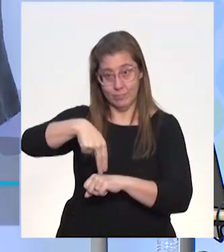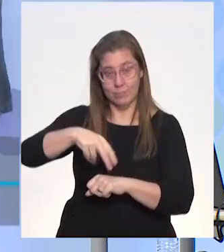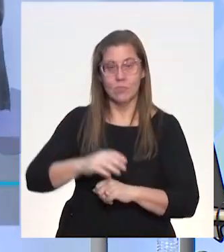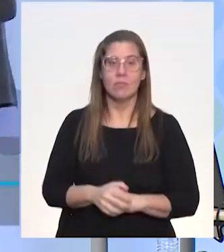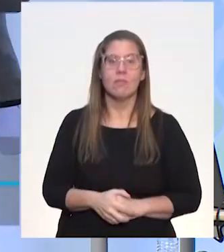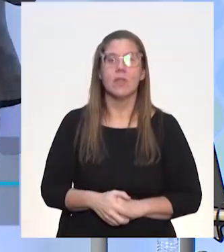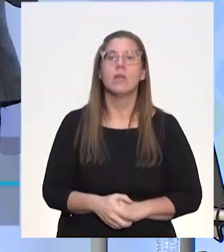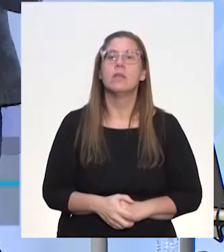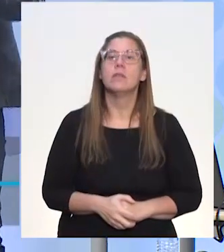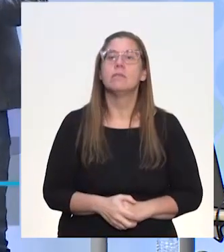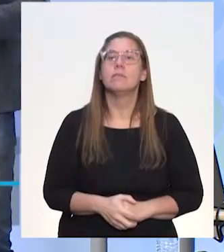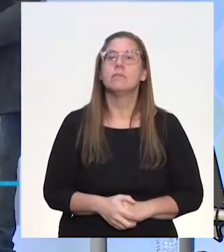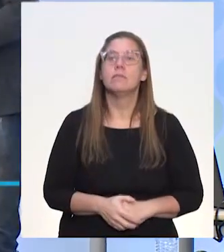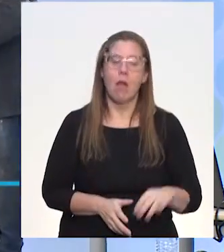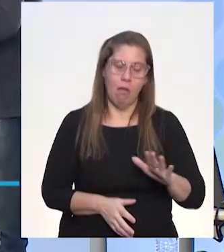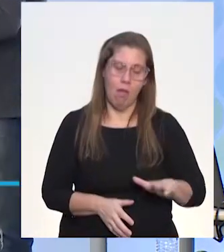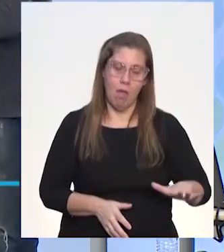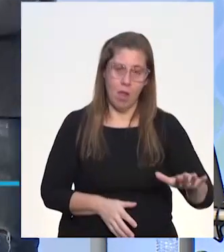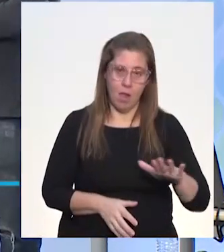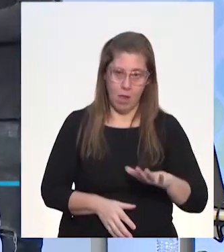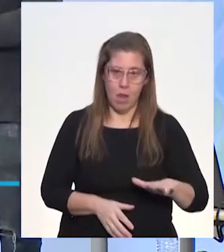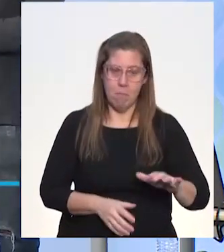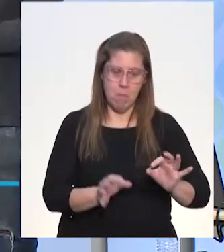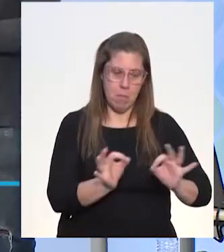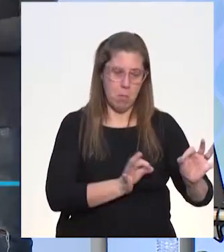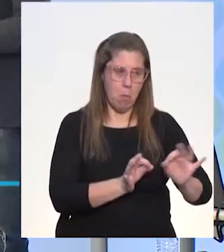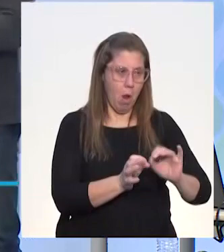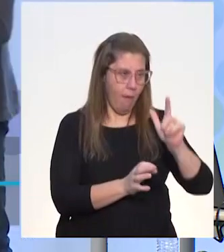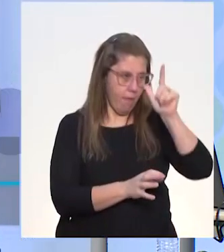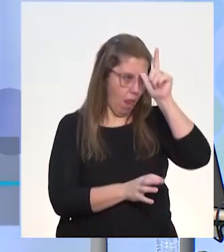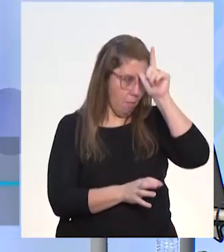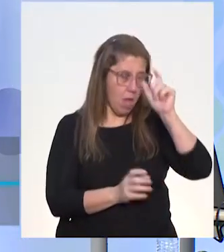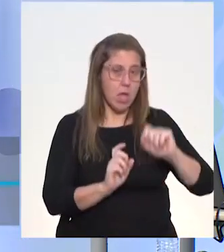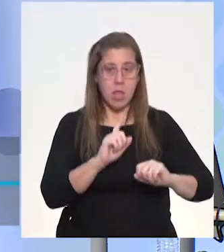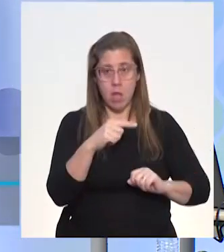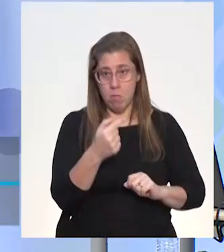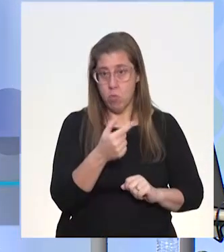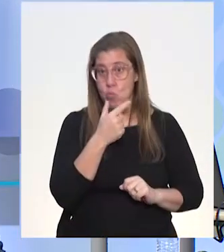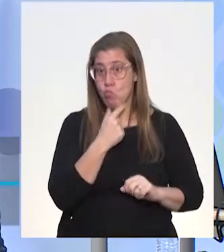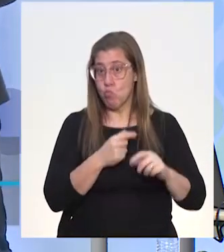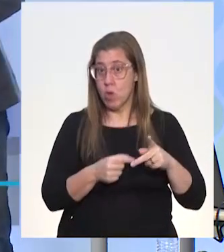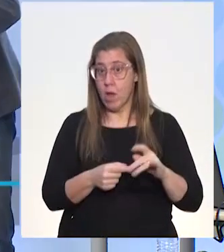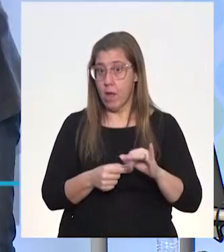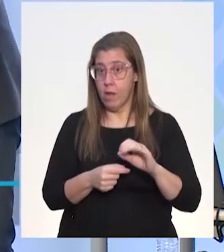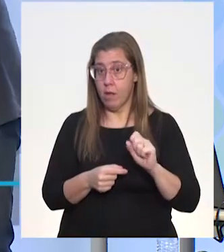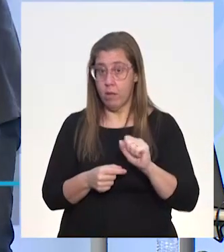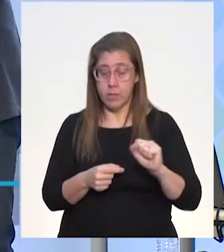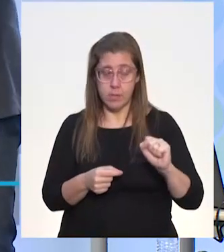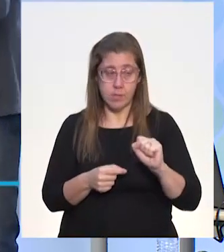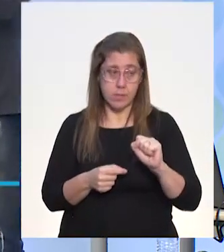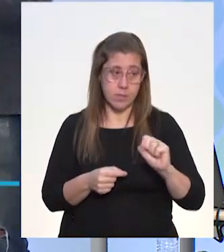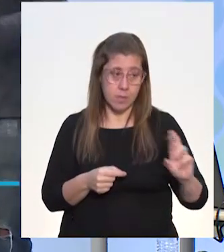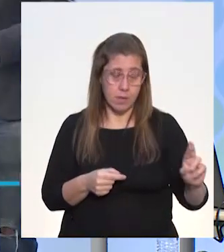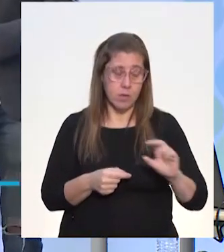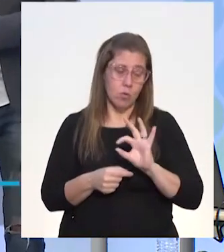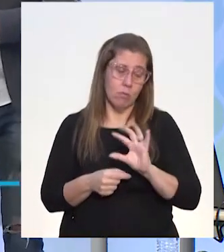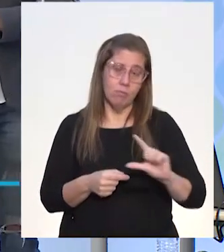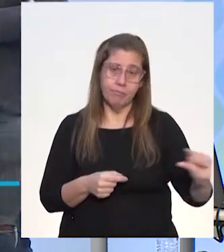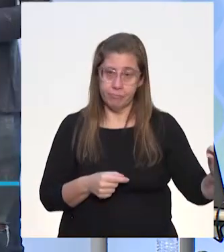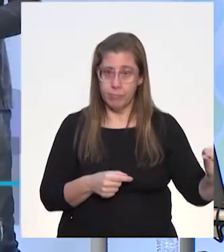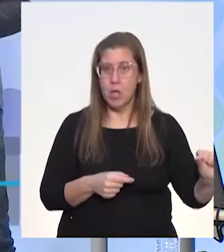de Weimar, que é montada na Alemanha após a abdicação do Kaiser, vive constantes